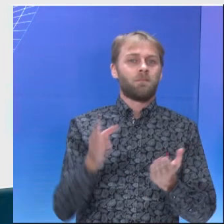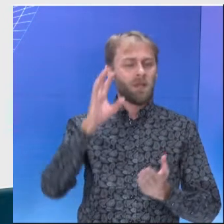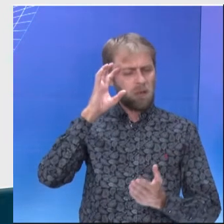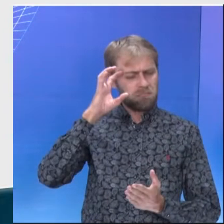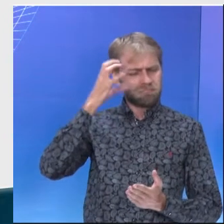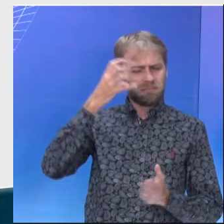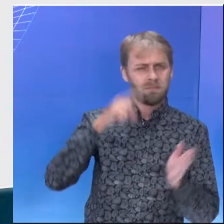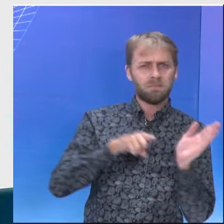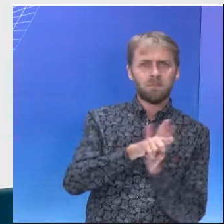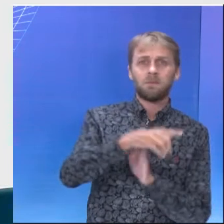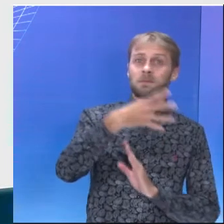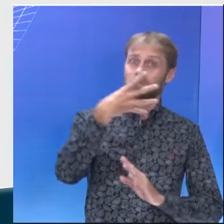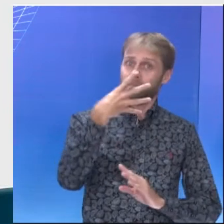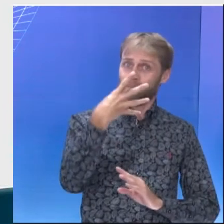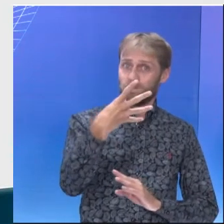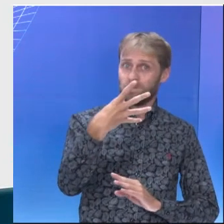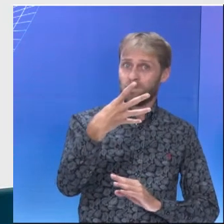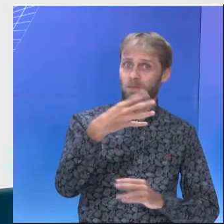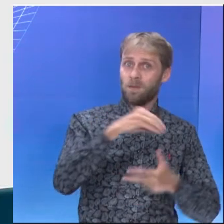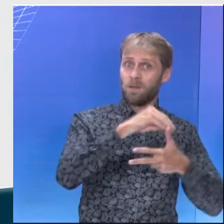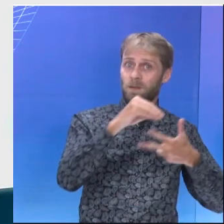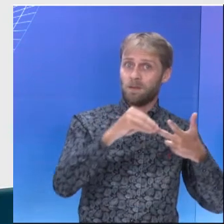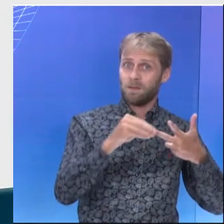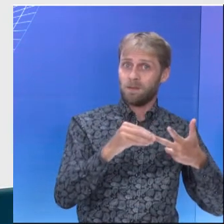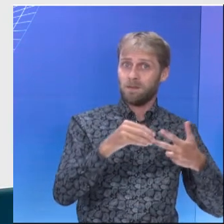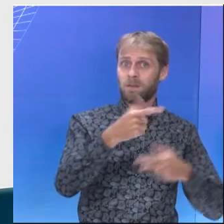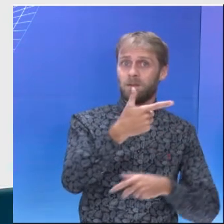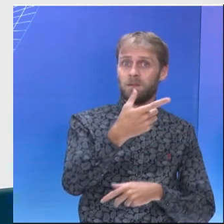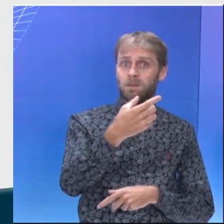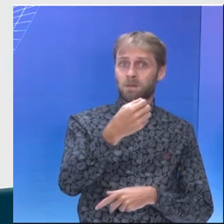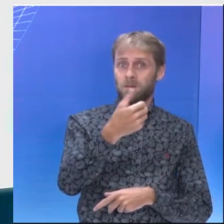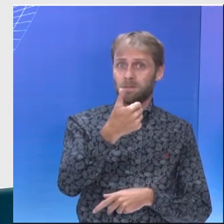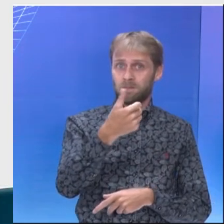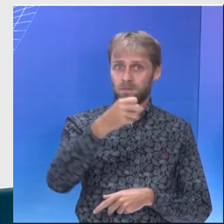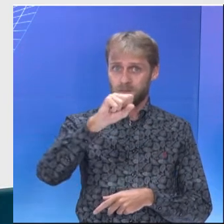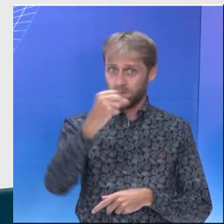resolver essa questão 4 do Enem de 2018.